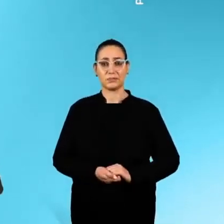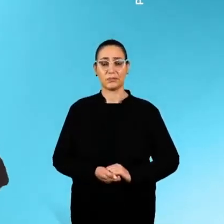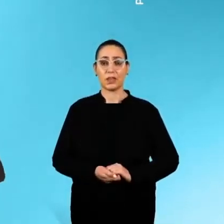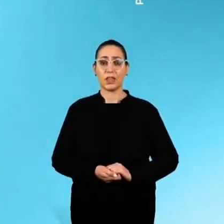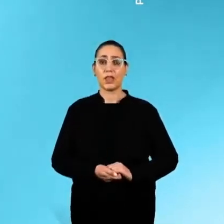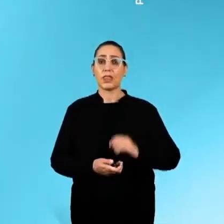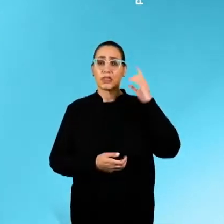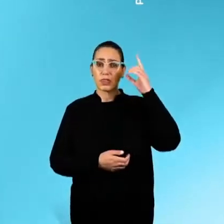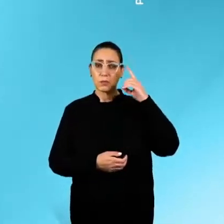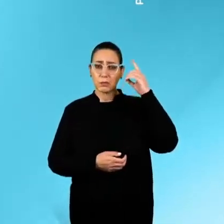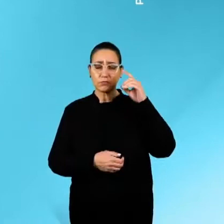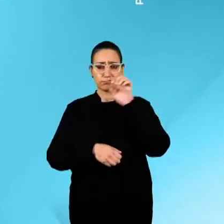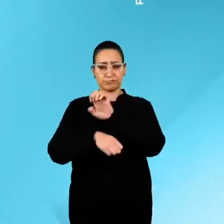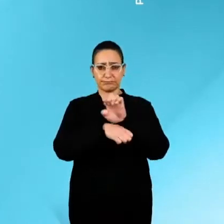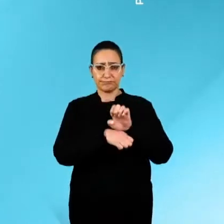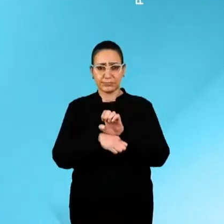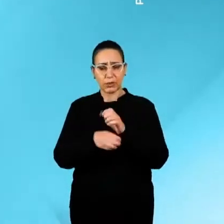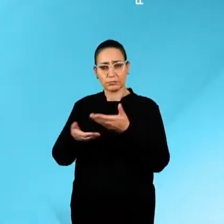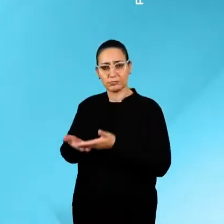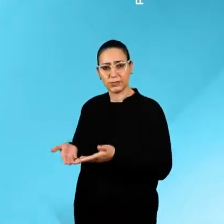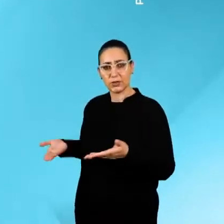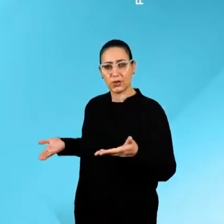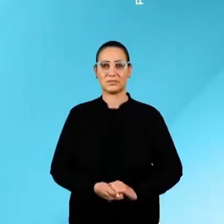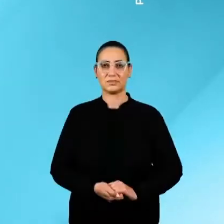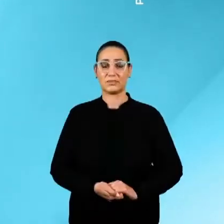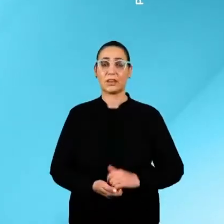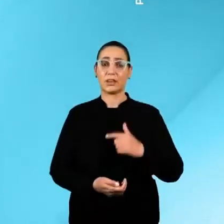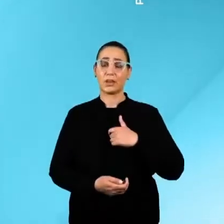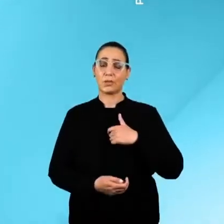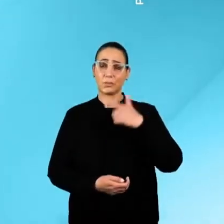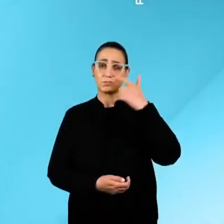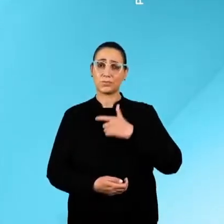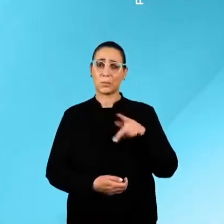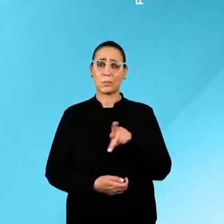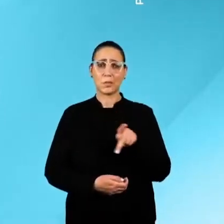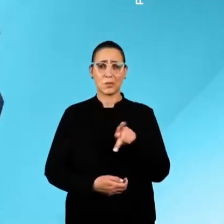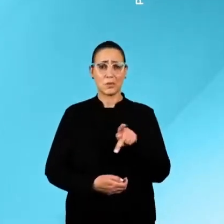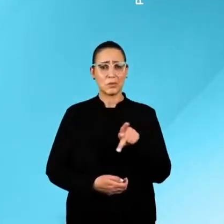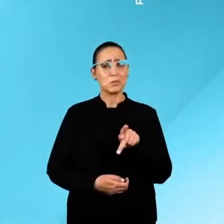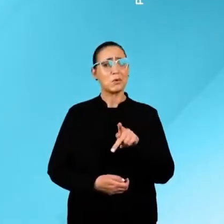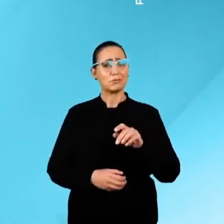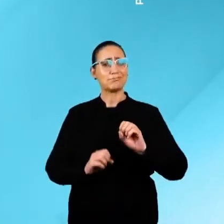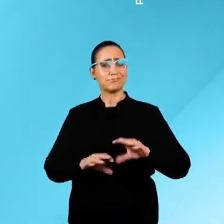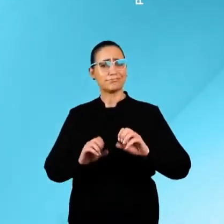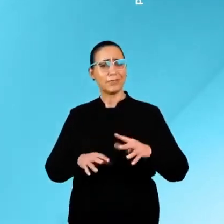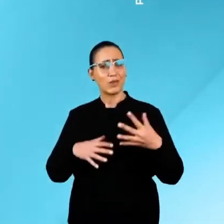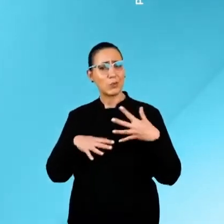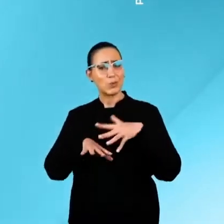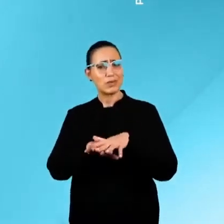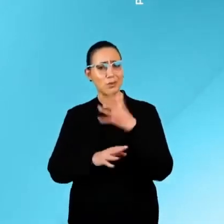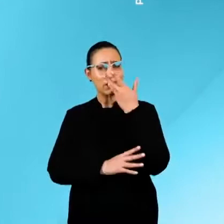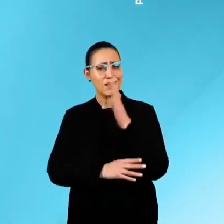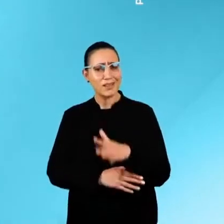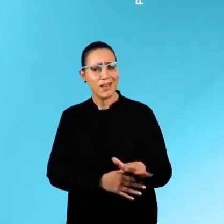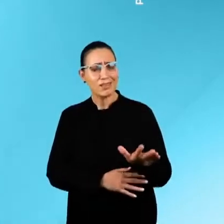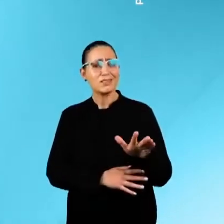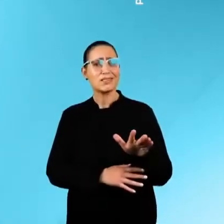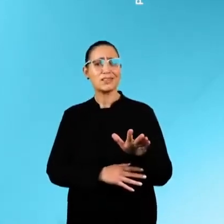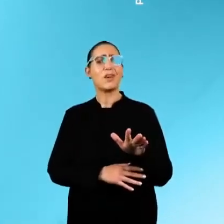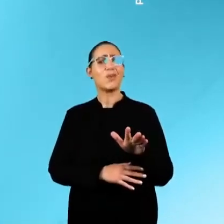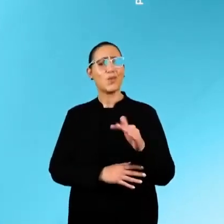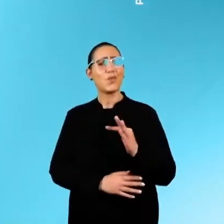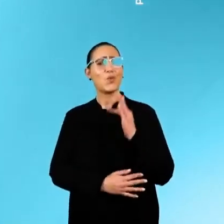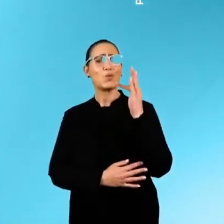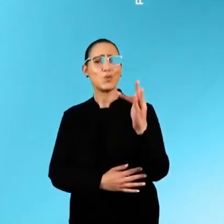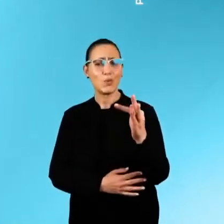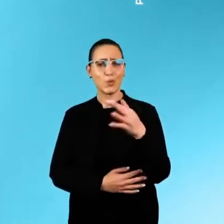deputado estadual, Cristiano da Tiamo Bicho, 44.800. Sou o professor Lara. Vou fazer muito pela educação e inclusão de nossas crianças, pelo futuro do